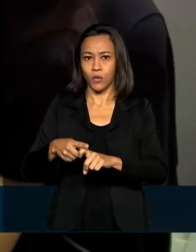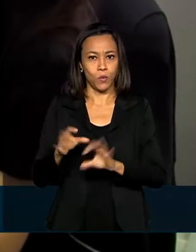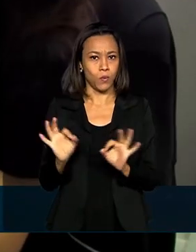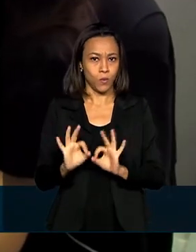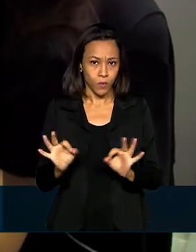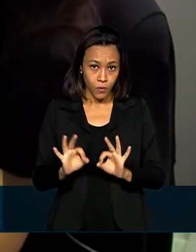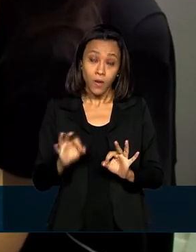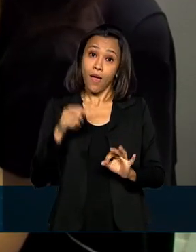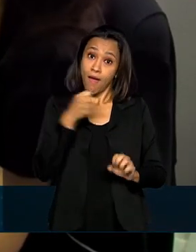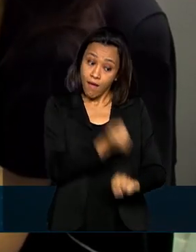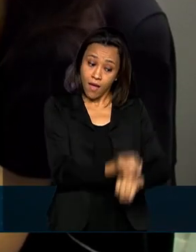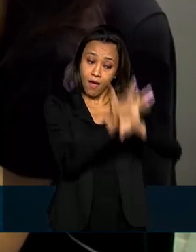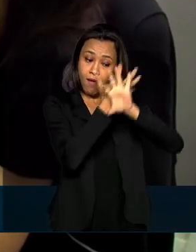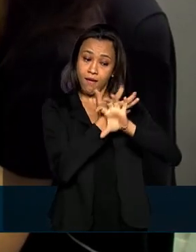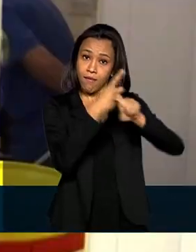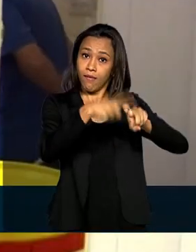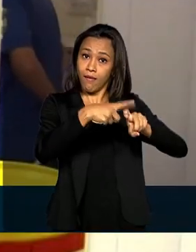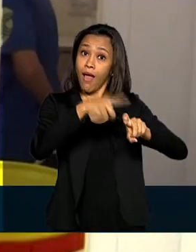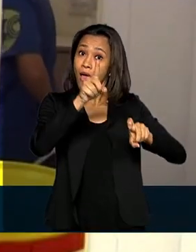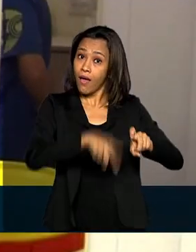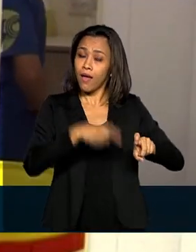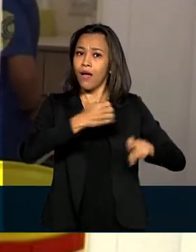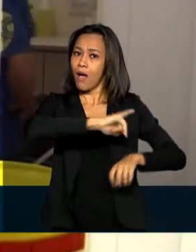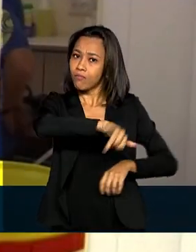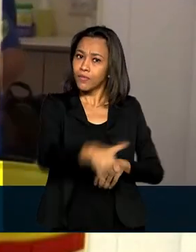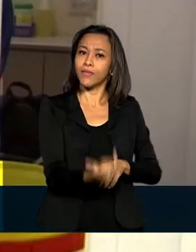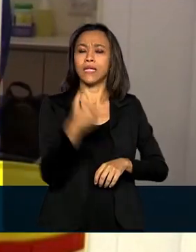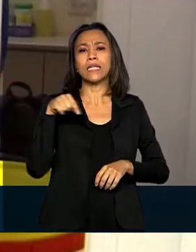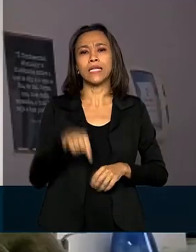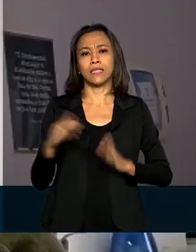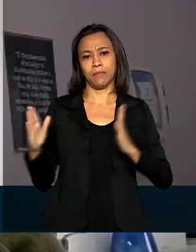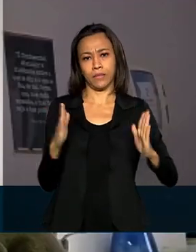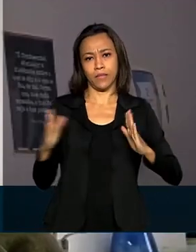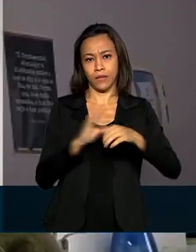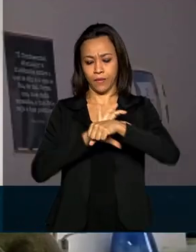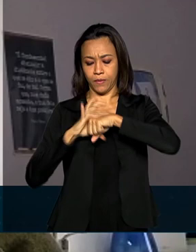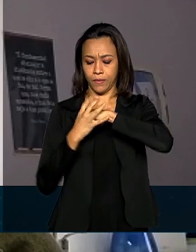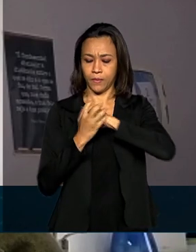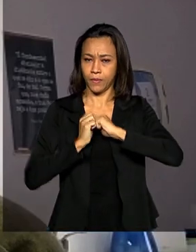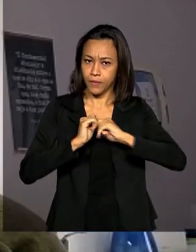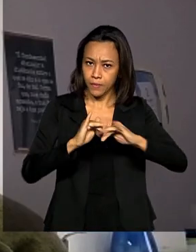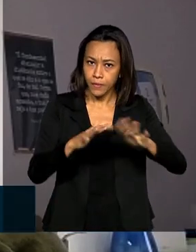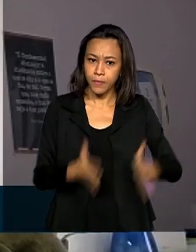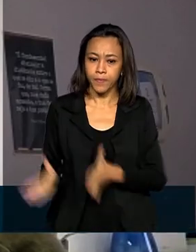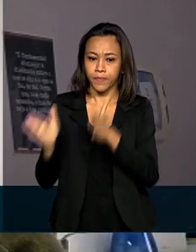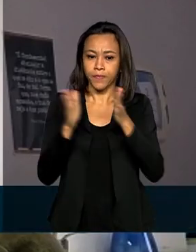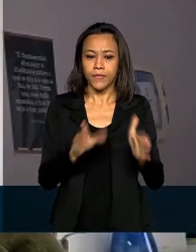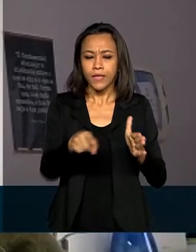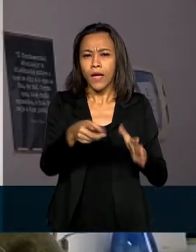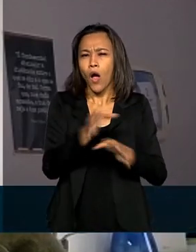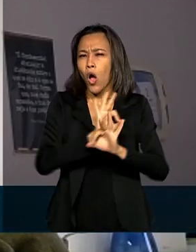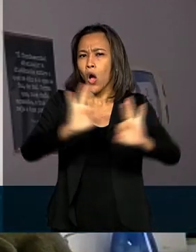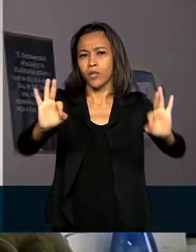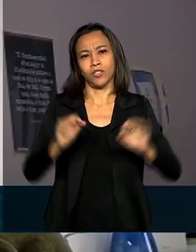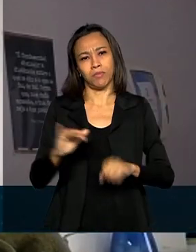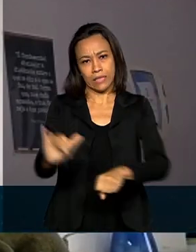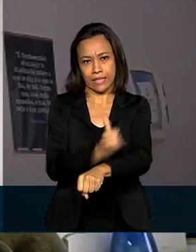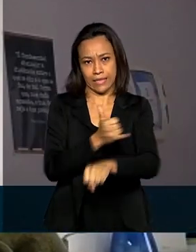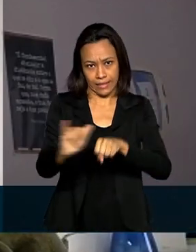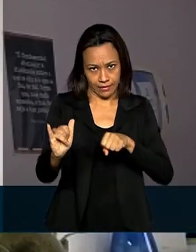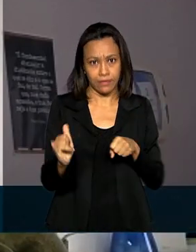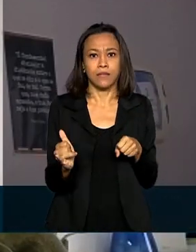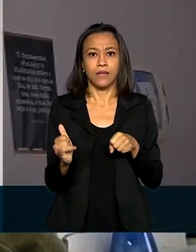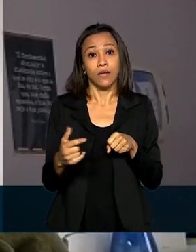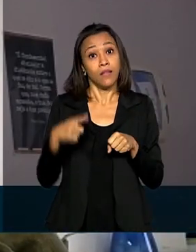telemedicina traz vantagens nesse momento de pandemia. É uma excelente ferramenta, tem sido usada para